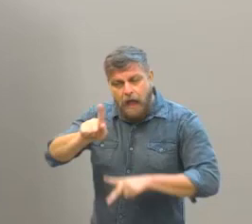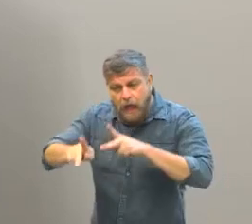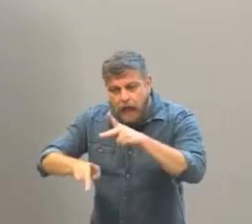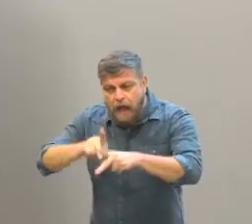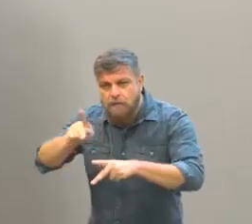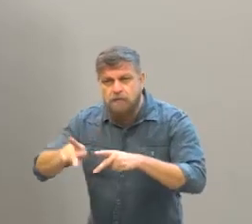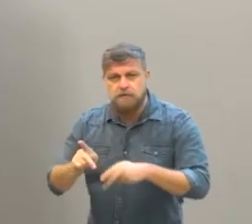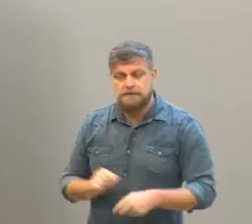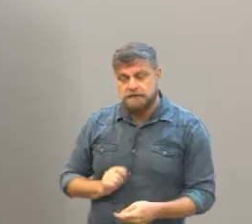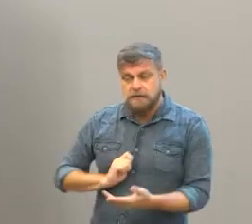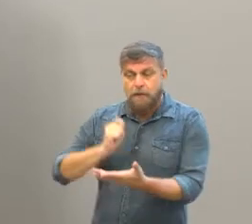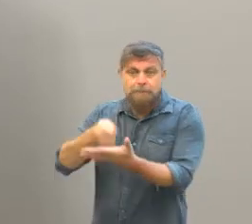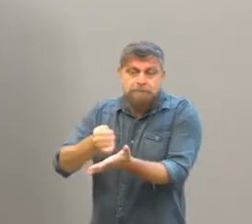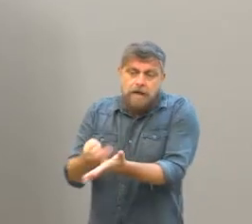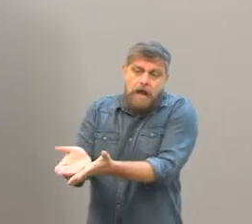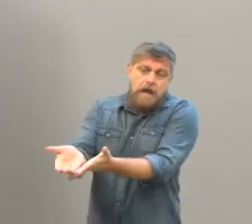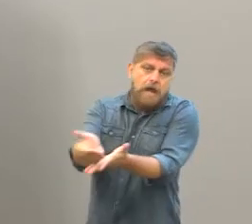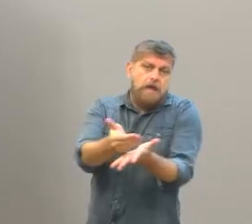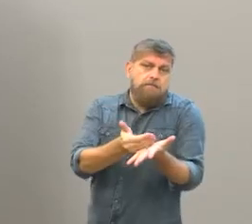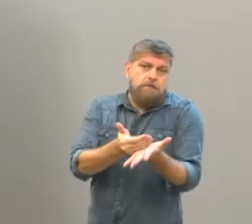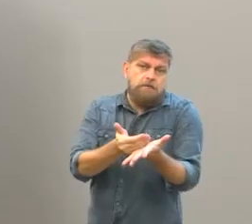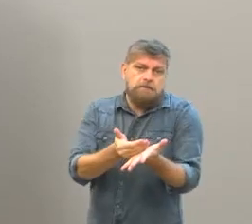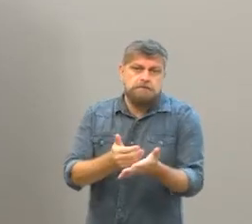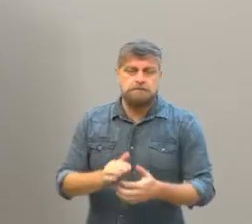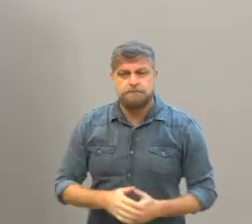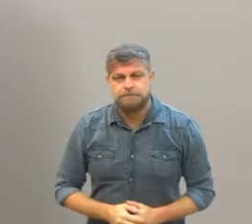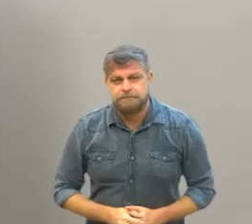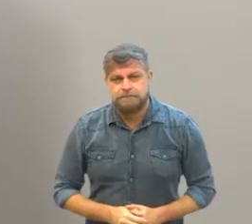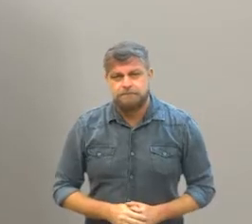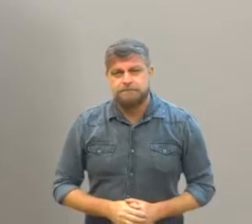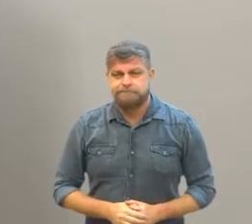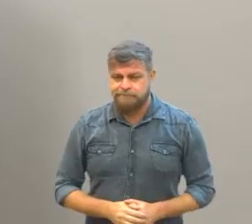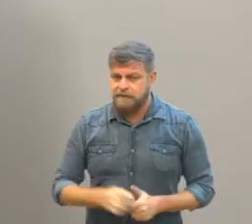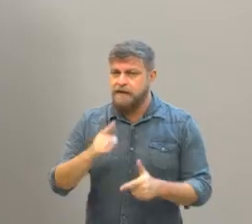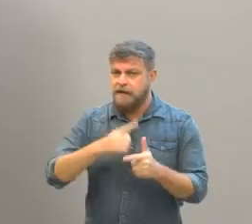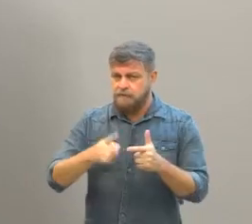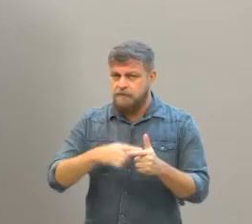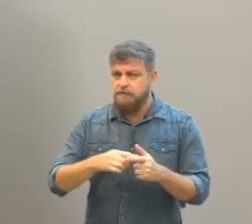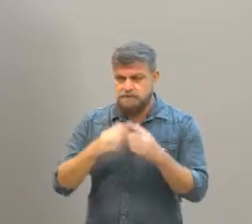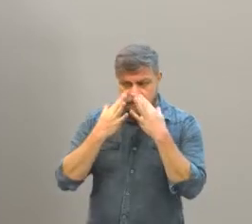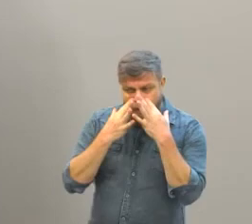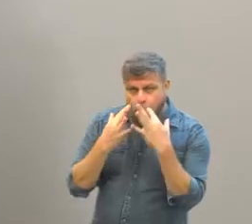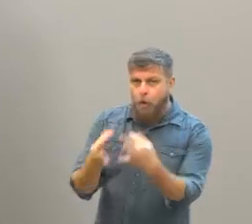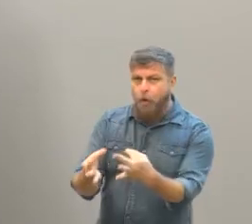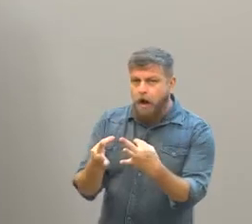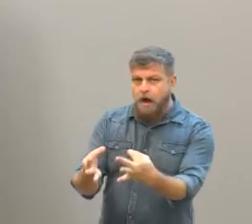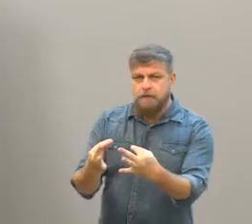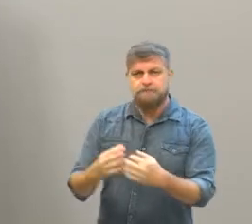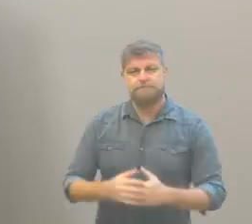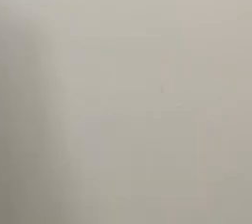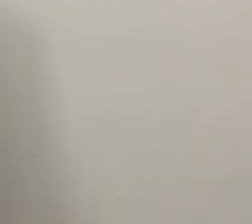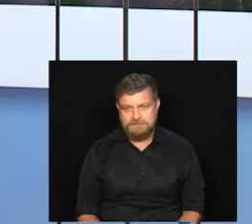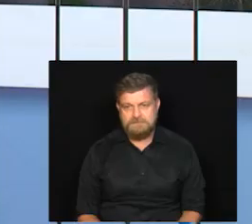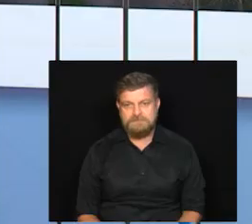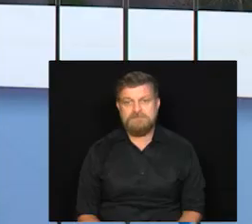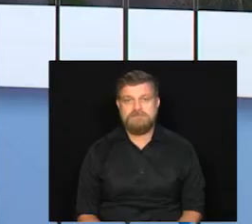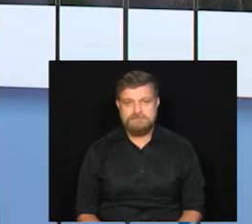retorno para a população daquilo que ela paga de impostos, enfim, né? Então é essa questão, precisa ser olhado com atenção.